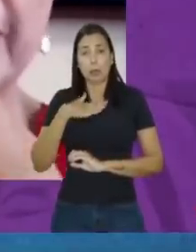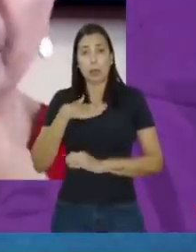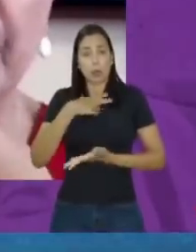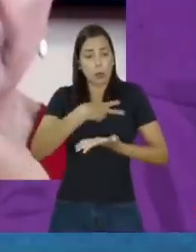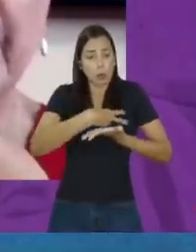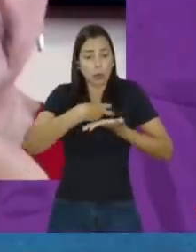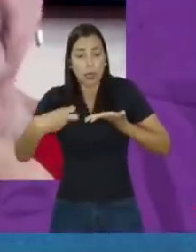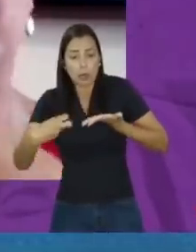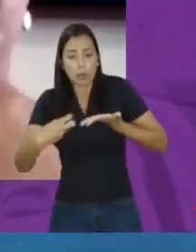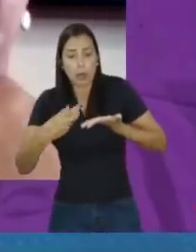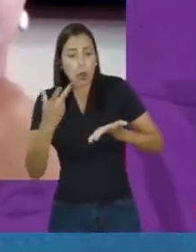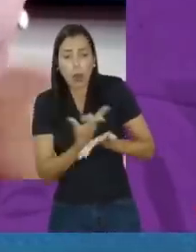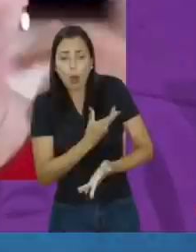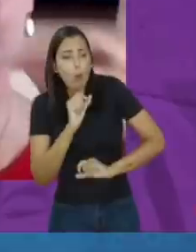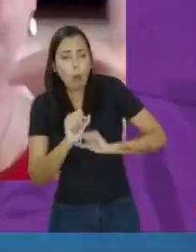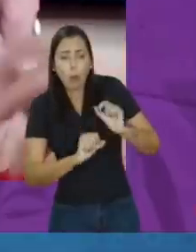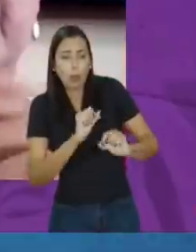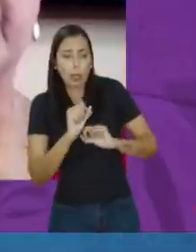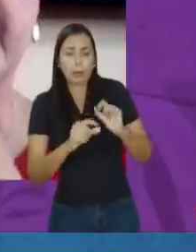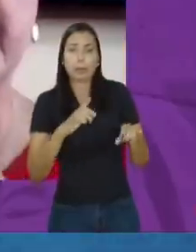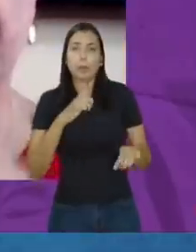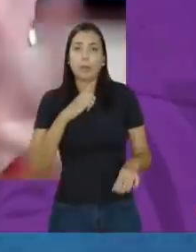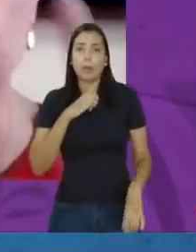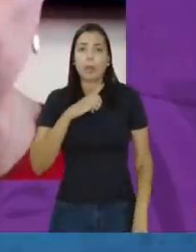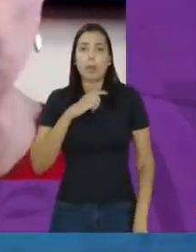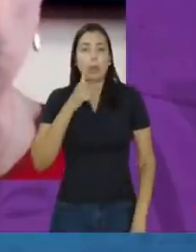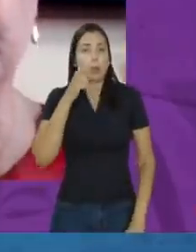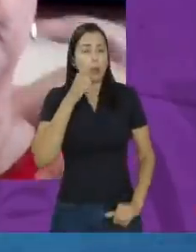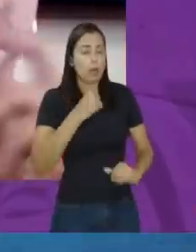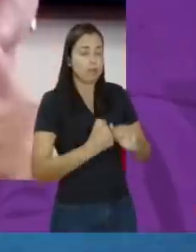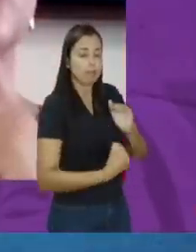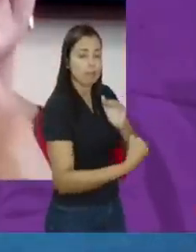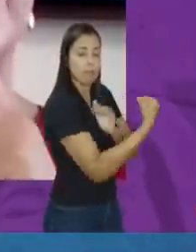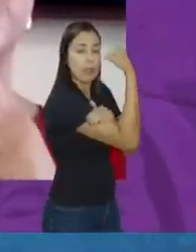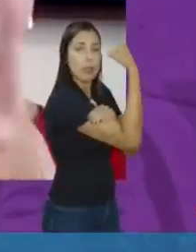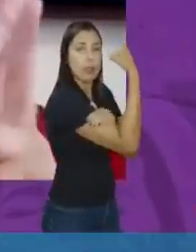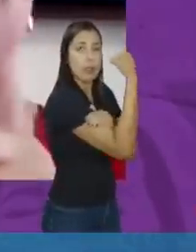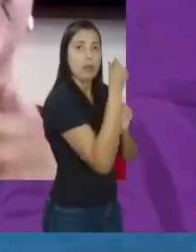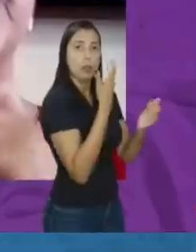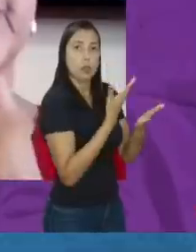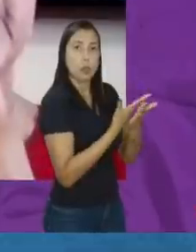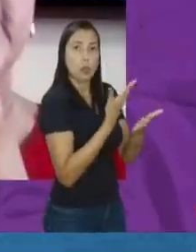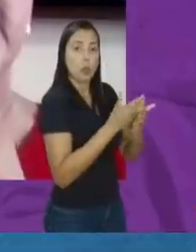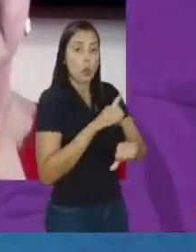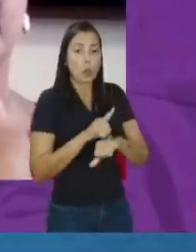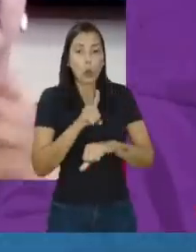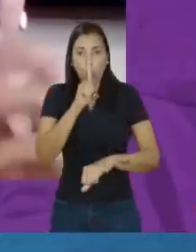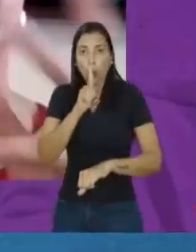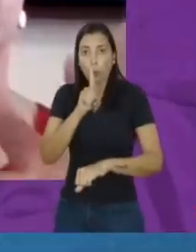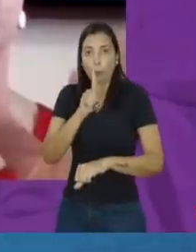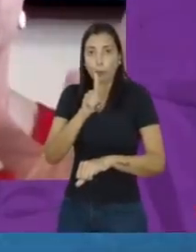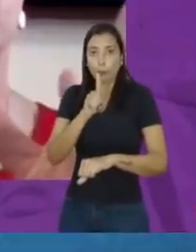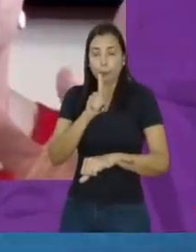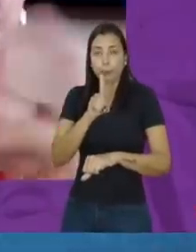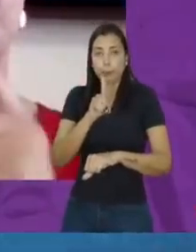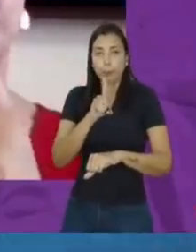que que aconteceu? Tem uma feminista que fez um estudo de doutorado sobre